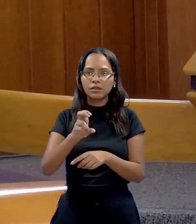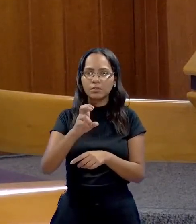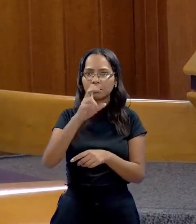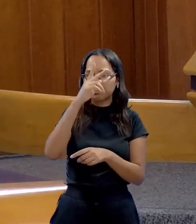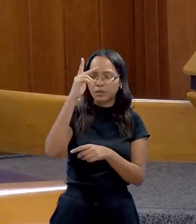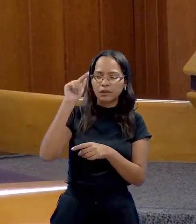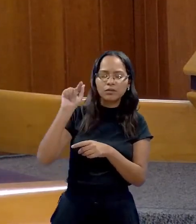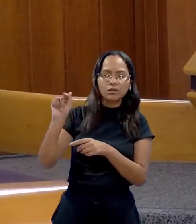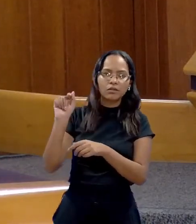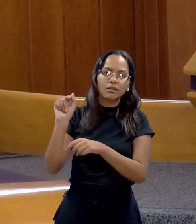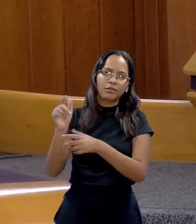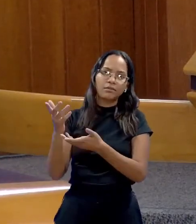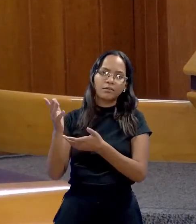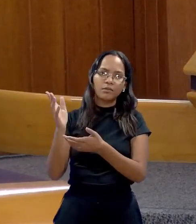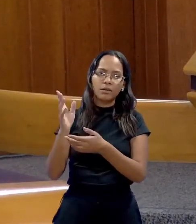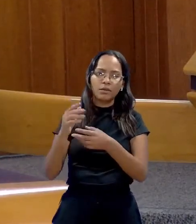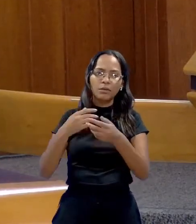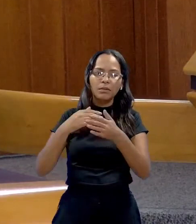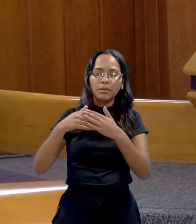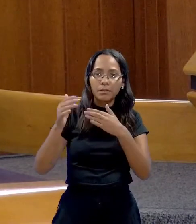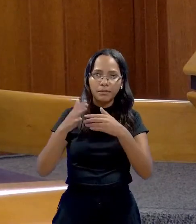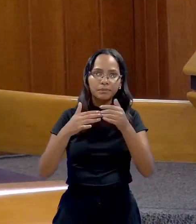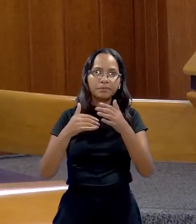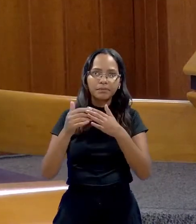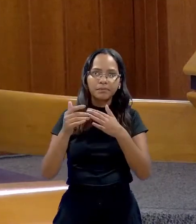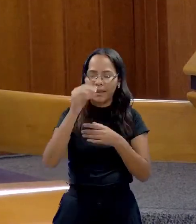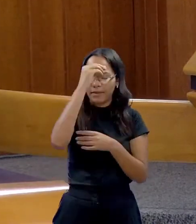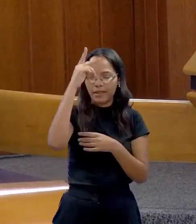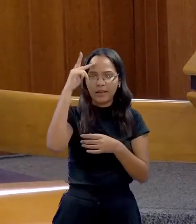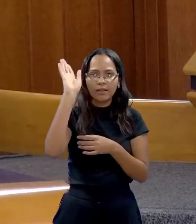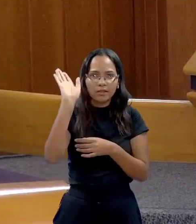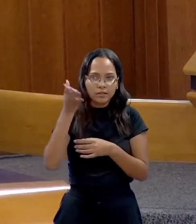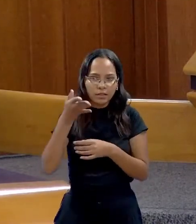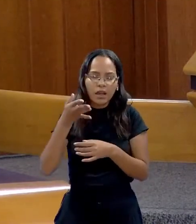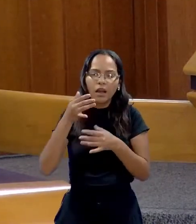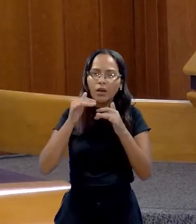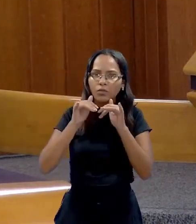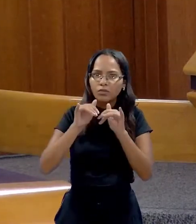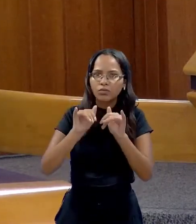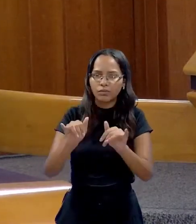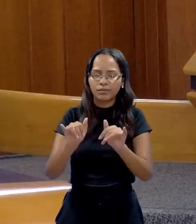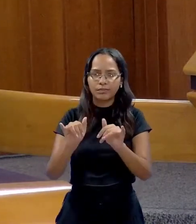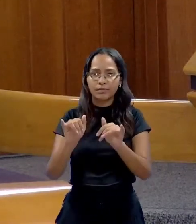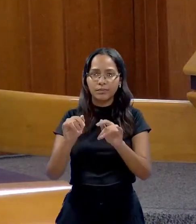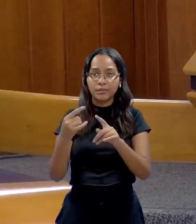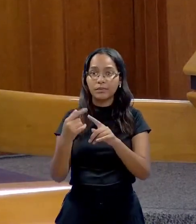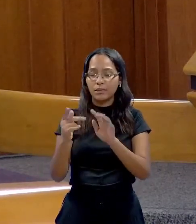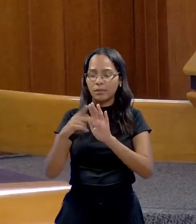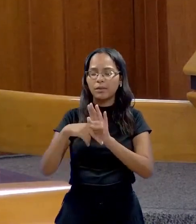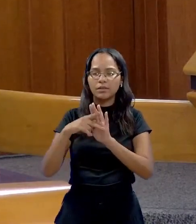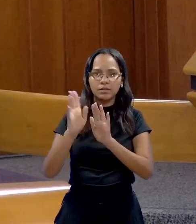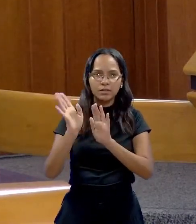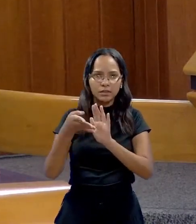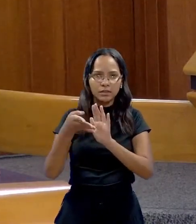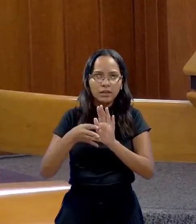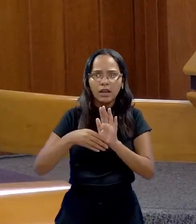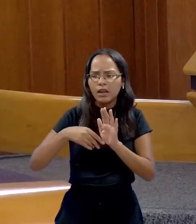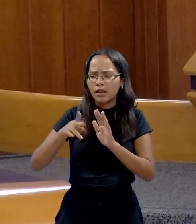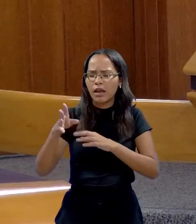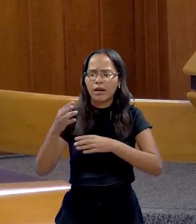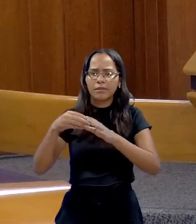prefeito Rogério Cruz já anunciou essa convocação. O processo ele está tramitando, está sendo finalizada essa tramitação para que possa